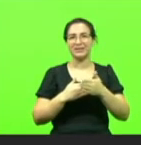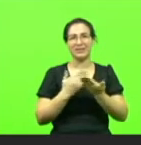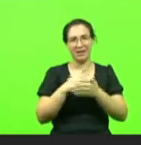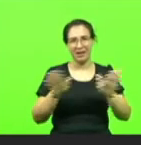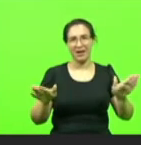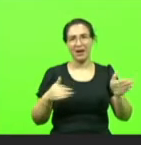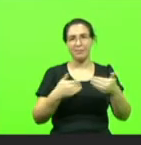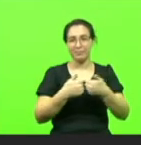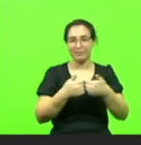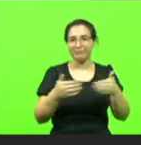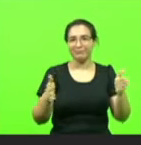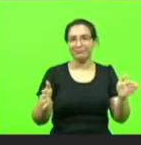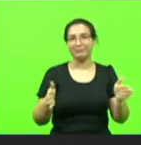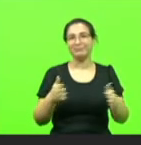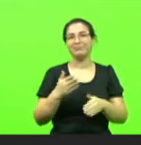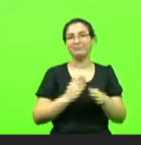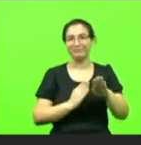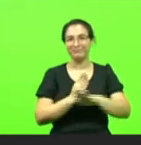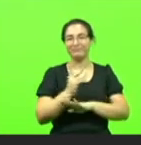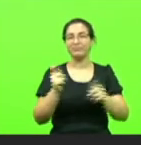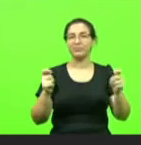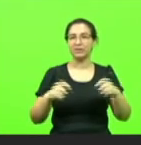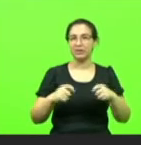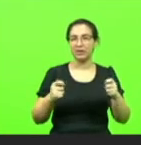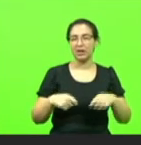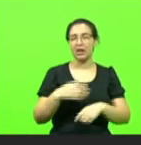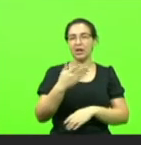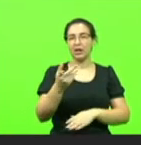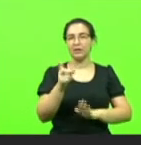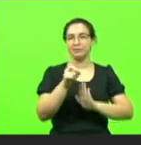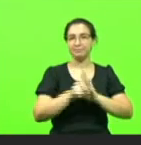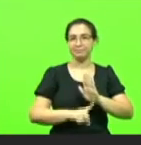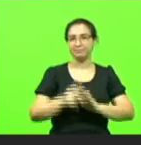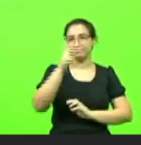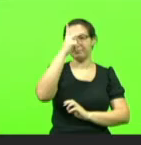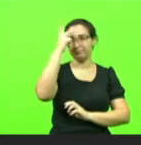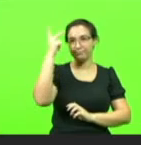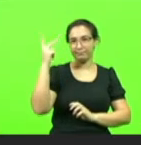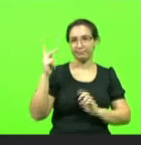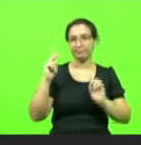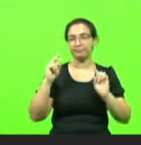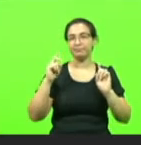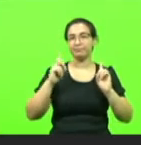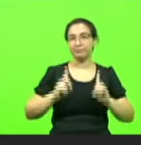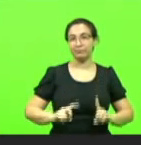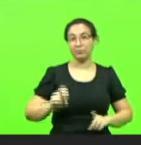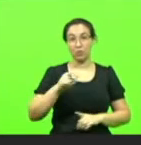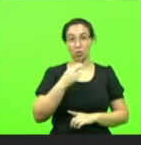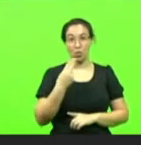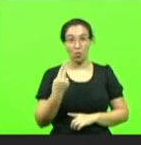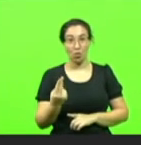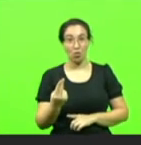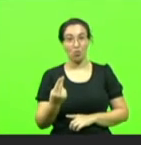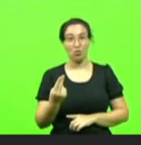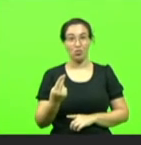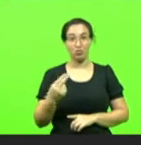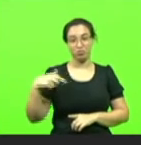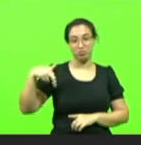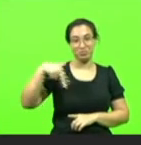em pleno exercício dos direitos da pessoa com deficiência ou com mobilidade reduzida